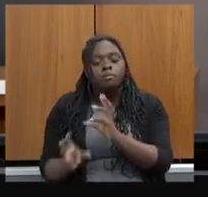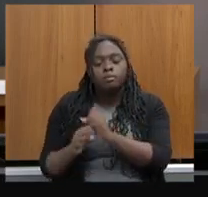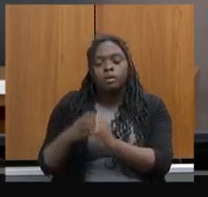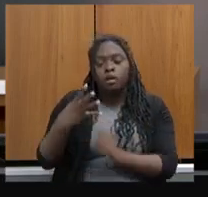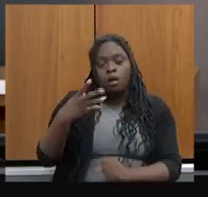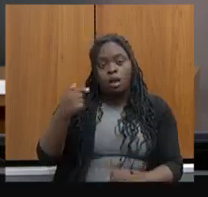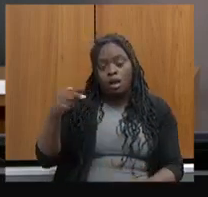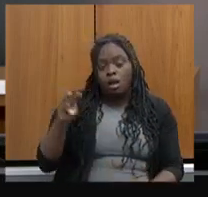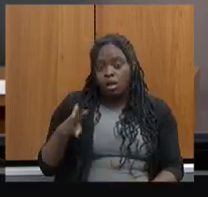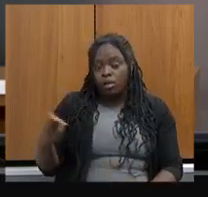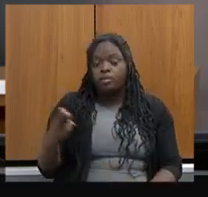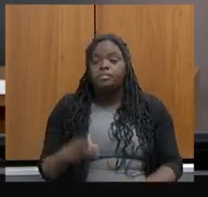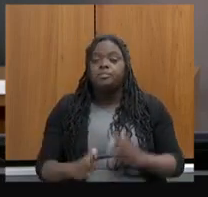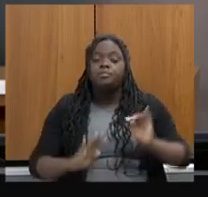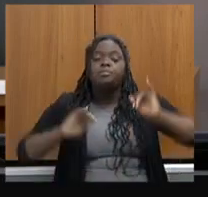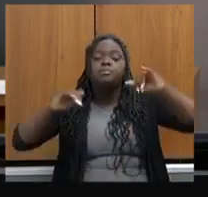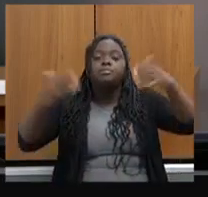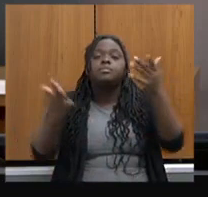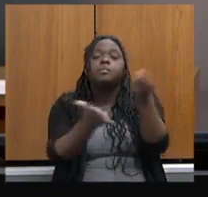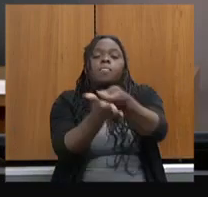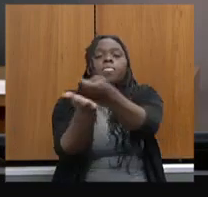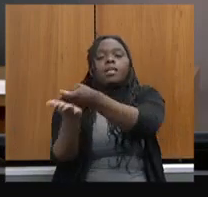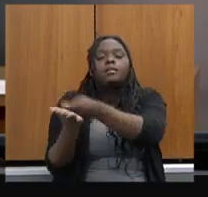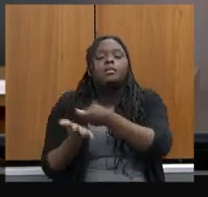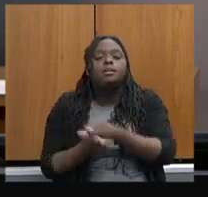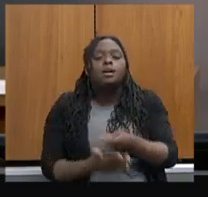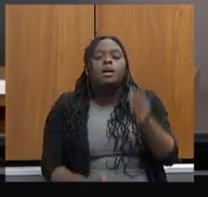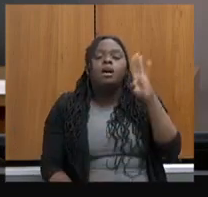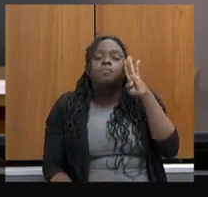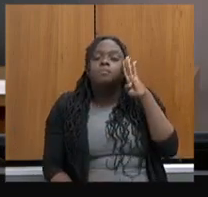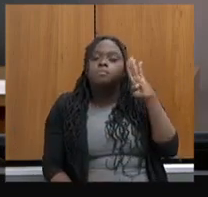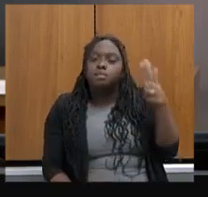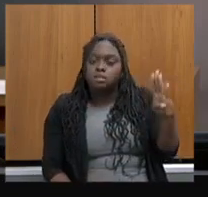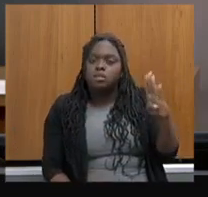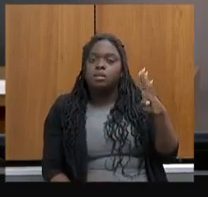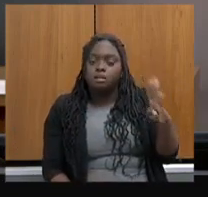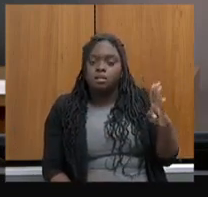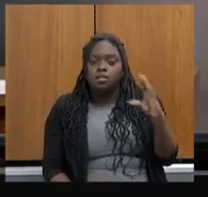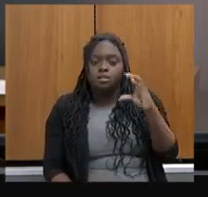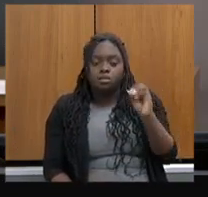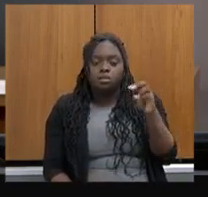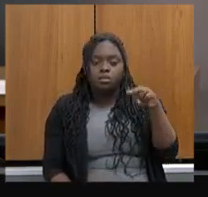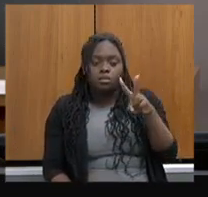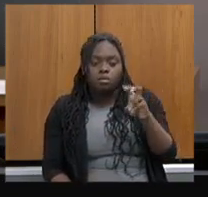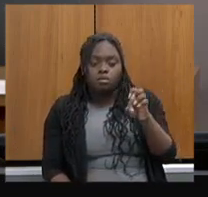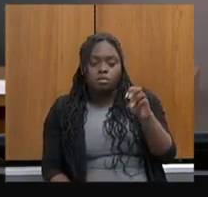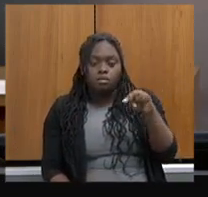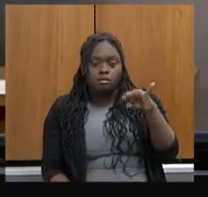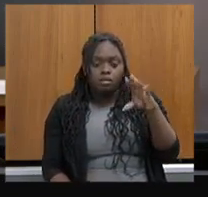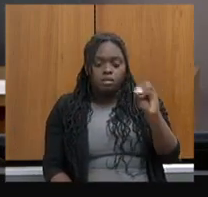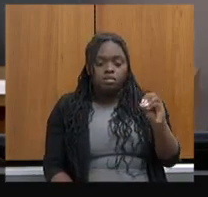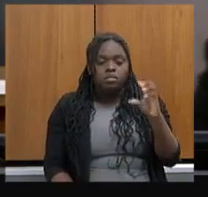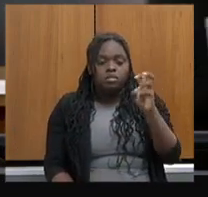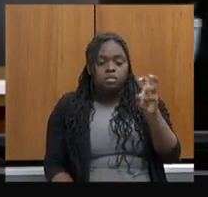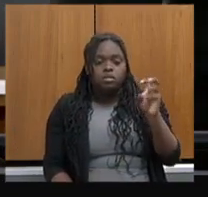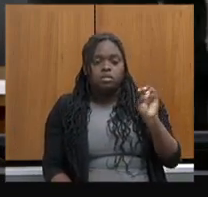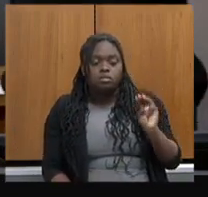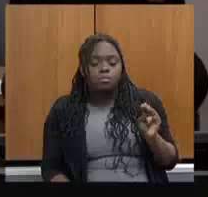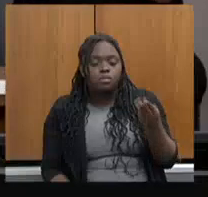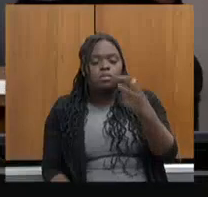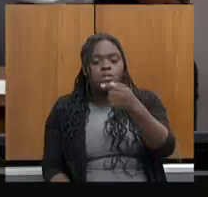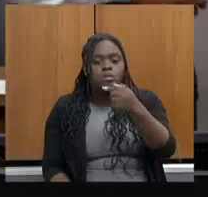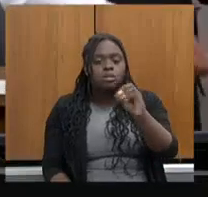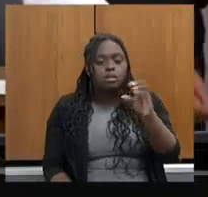externas para custeio E aí É principalmente convênio cinco milhões setecentos mil